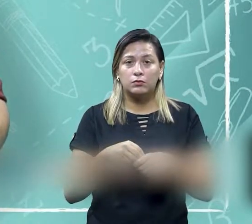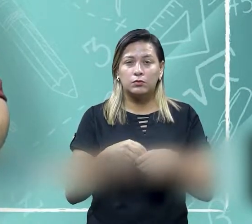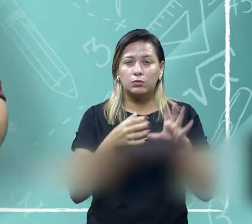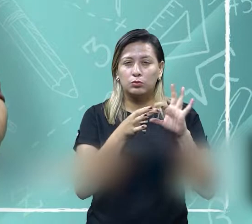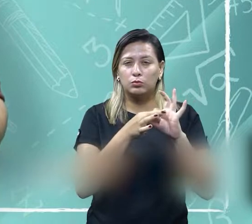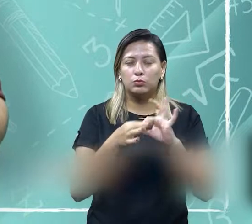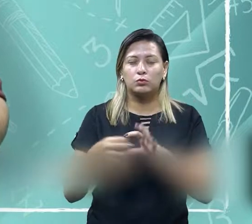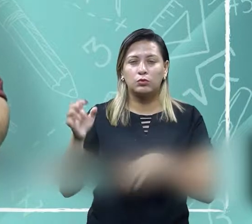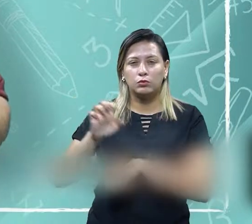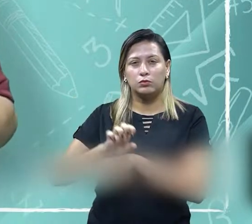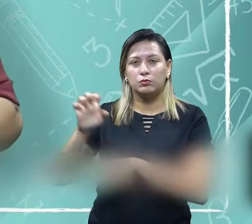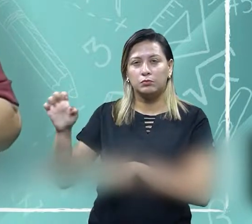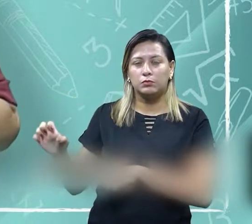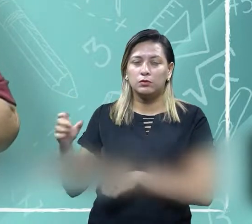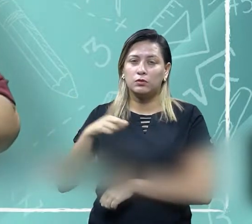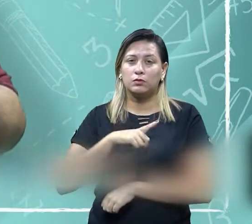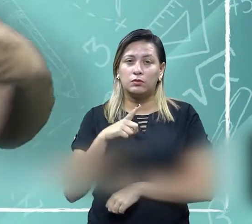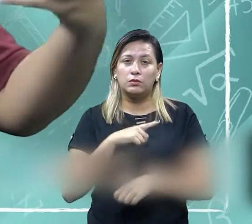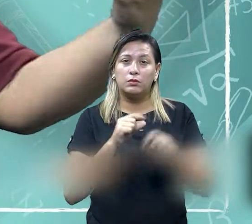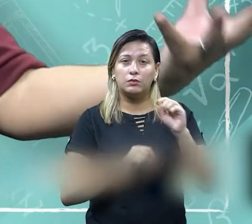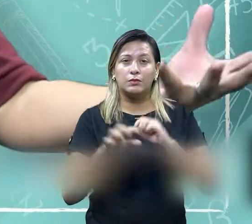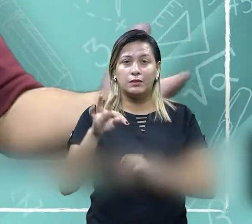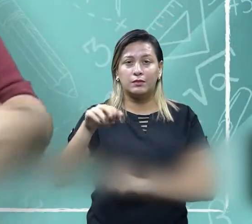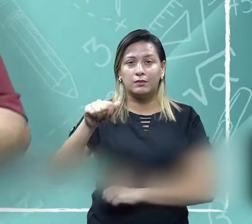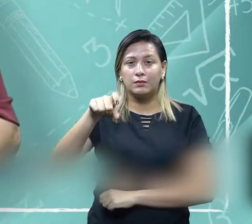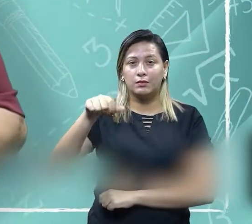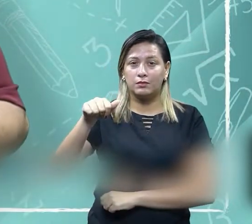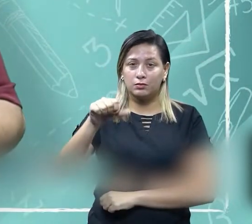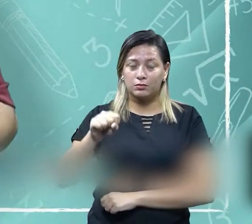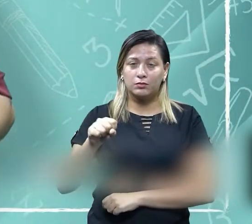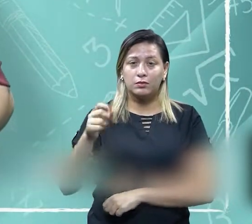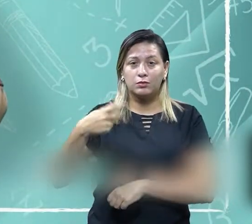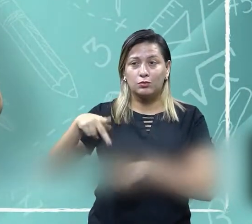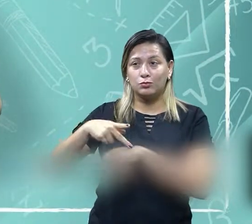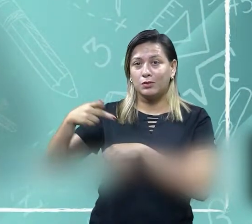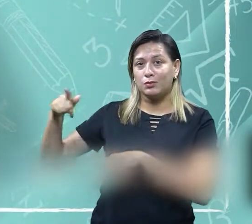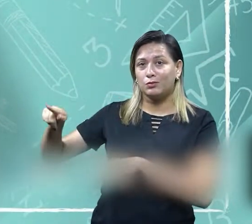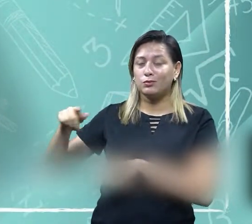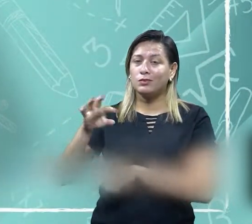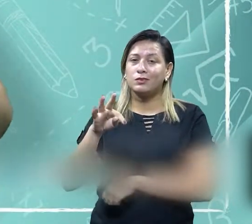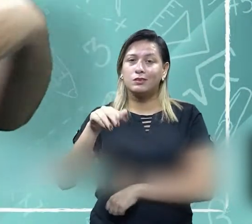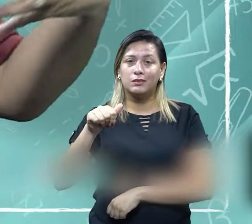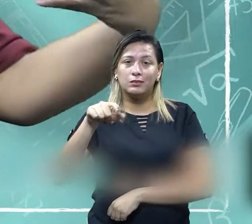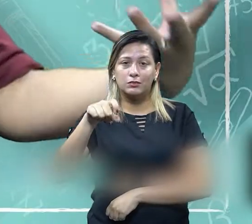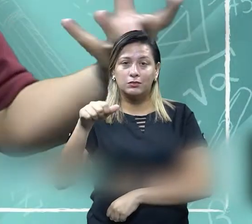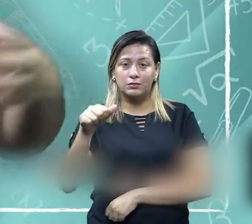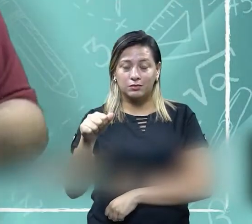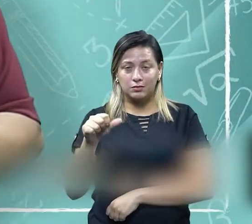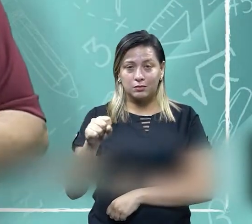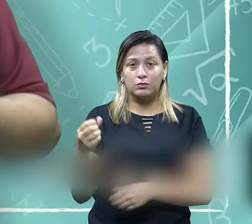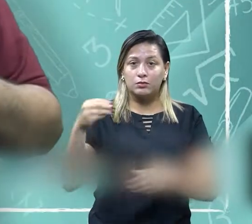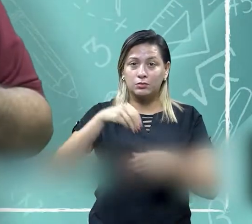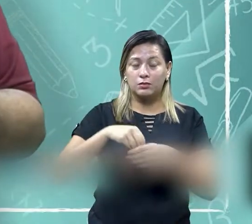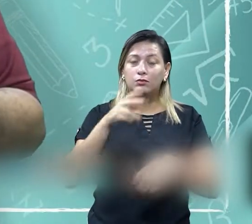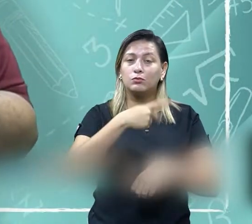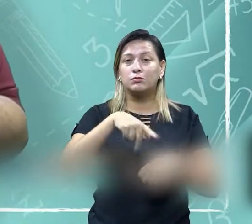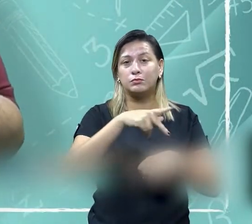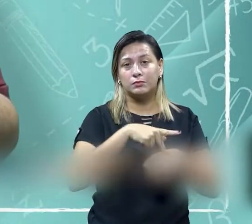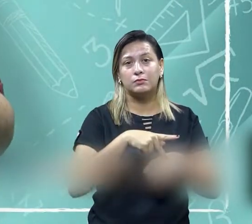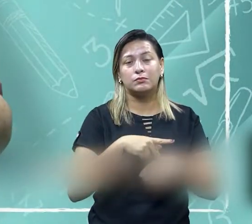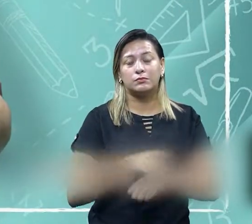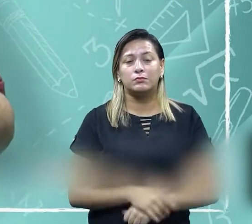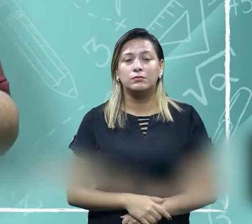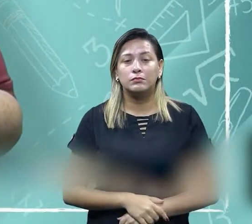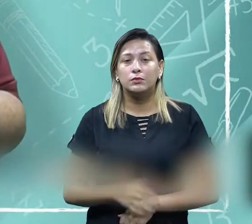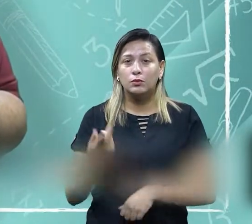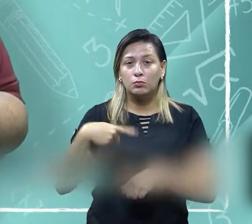né, nós temos as taxas externas e as taxas internas, tá bom? Cada país produz